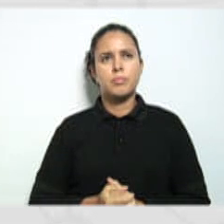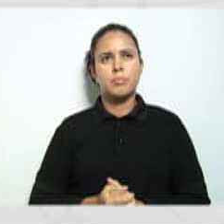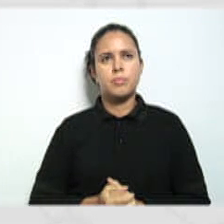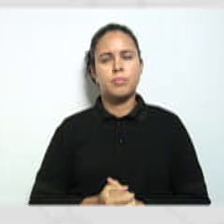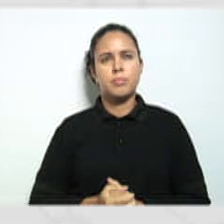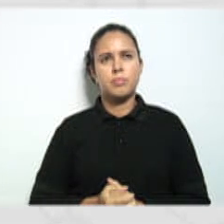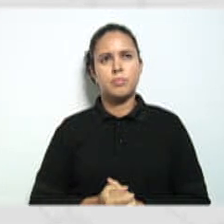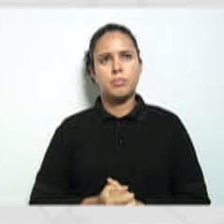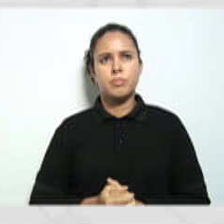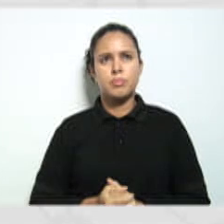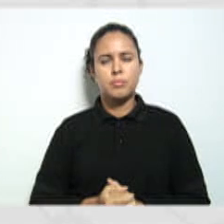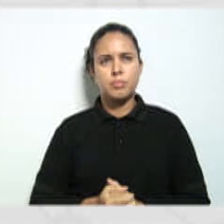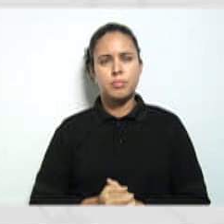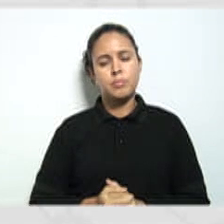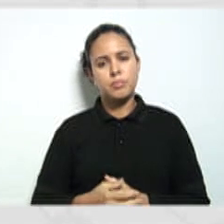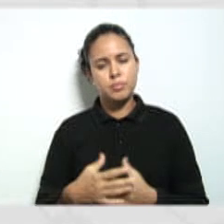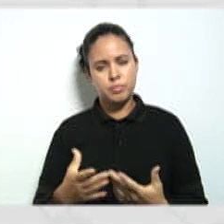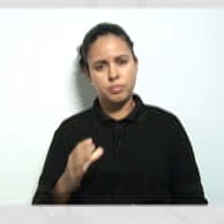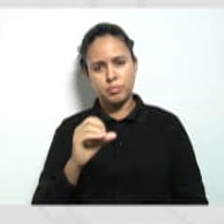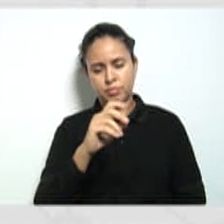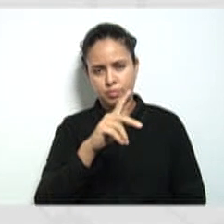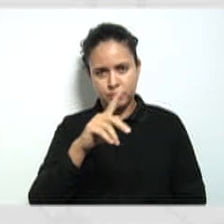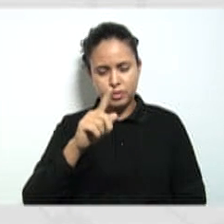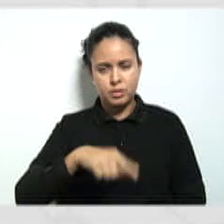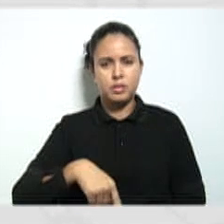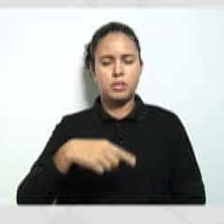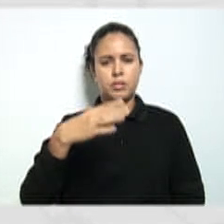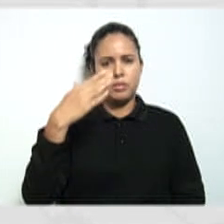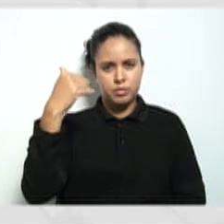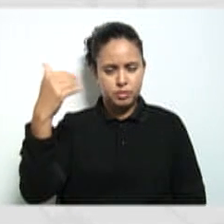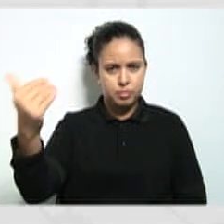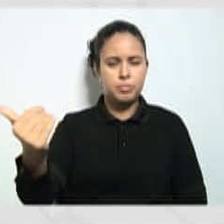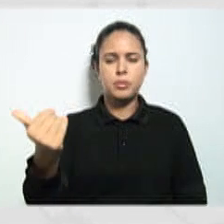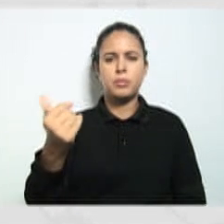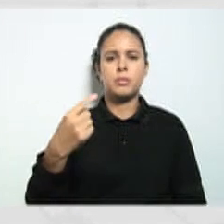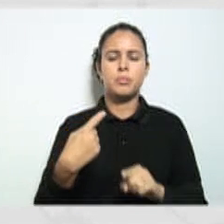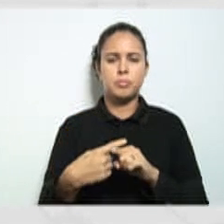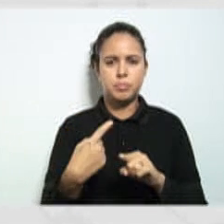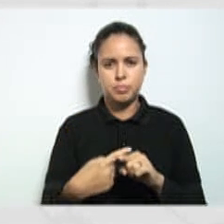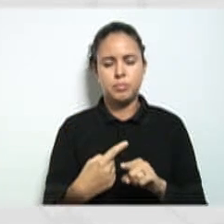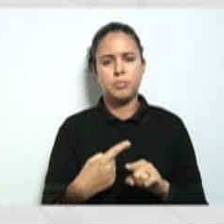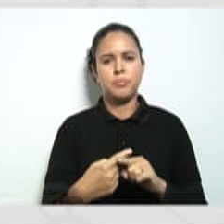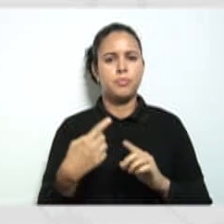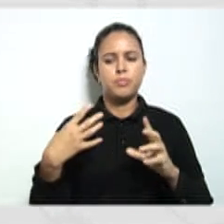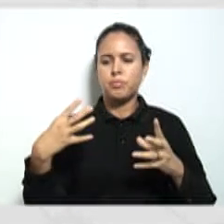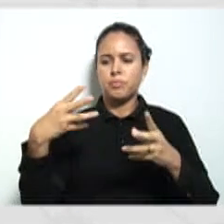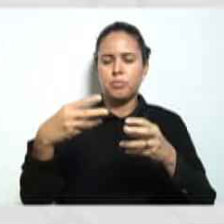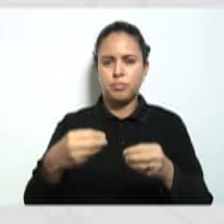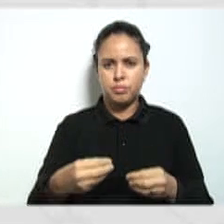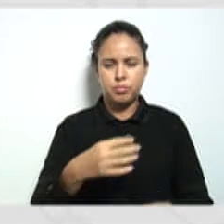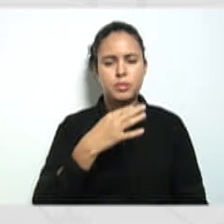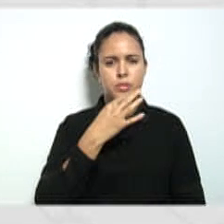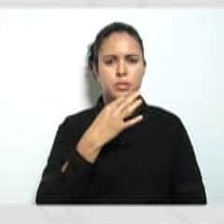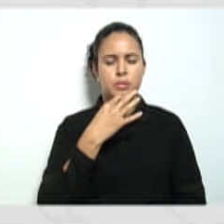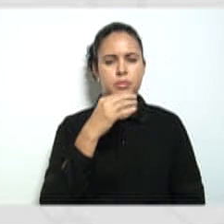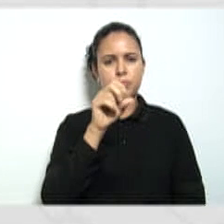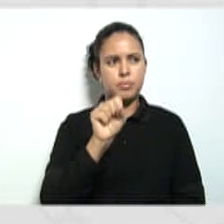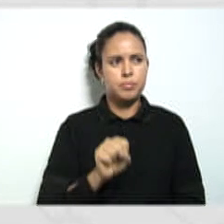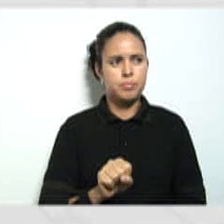Então nós temos essas cooperativas que são famosas por serem bem-sucedidas. Exatamente. Na região sul e sudeste.